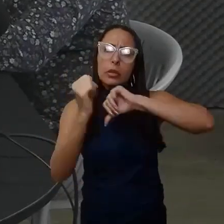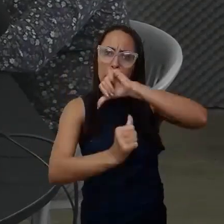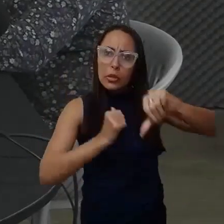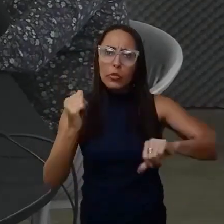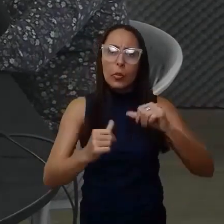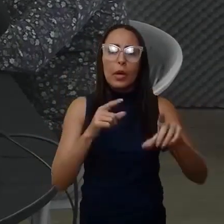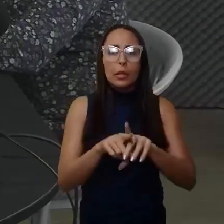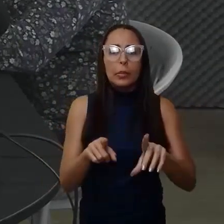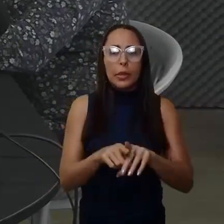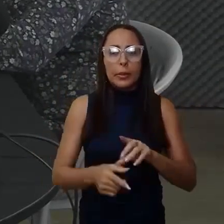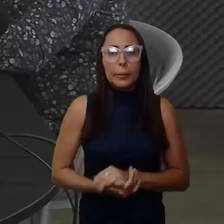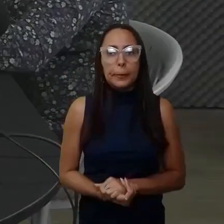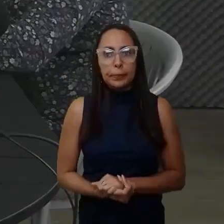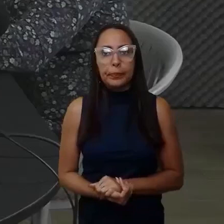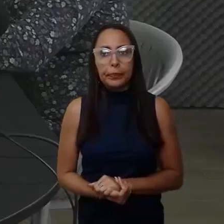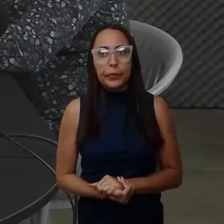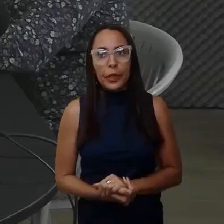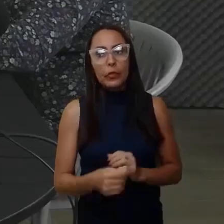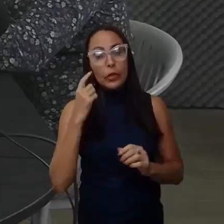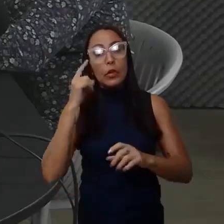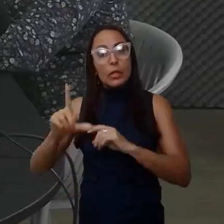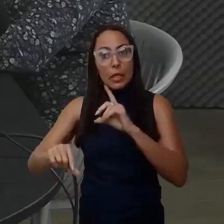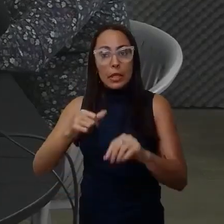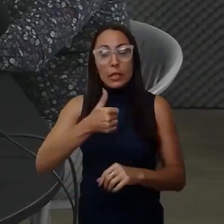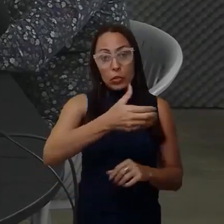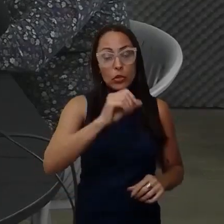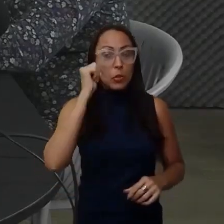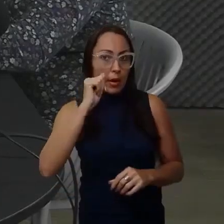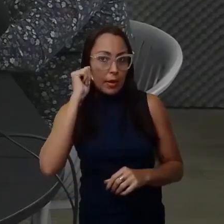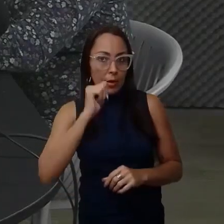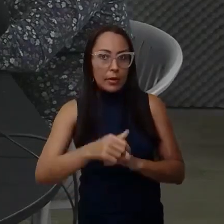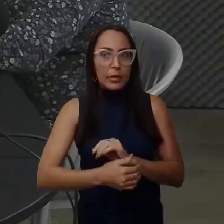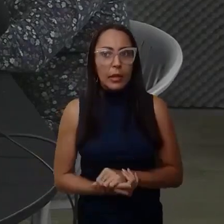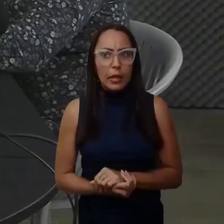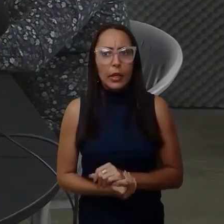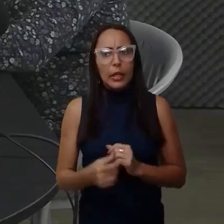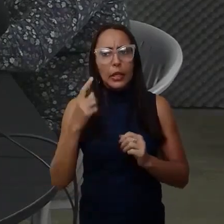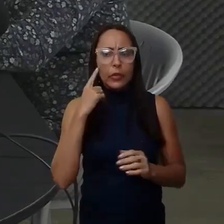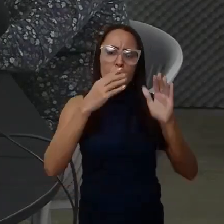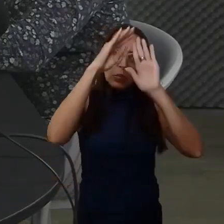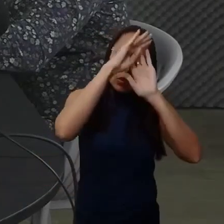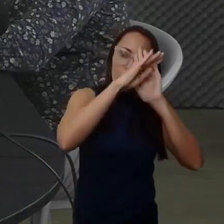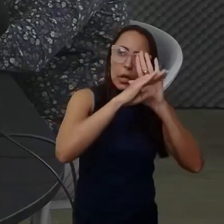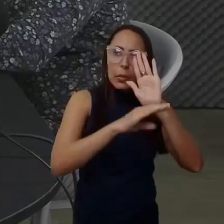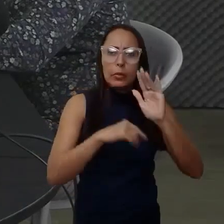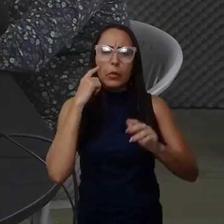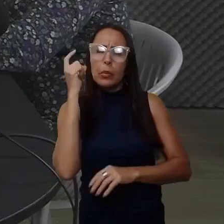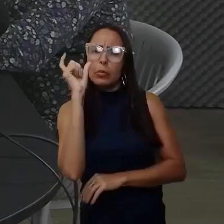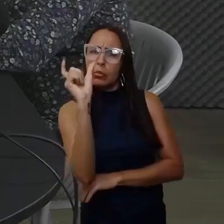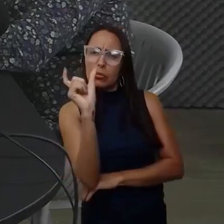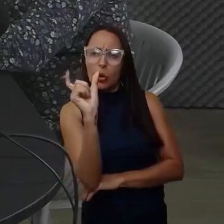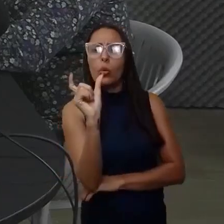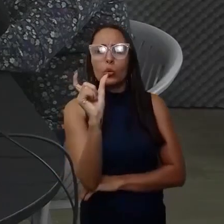obra audiovisual. Aí eu fiz uma seleção de 10 mulheres, né? E aí fiz esses programas curtinhos, né?